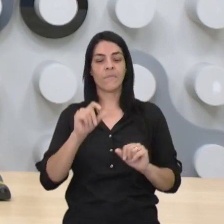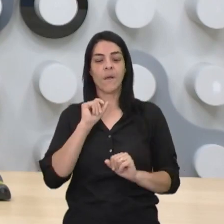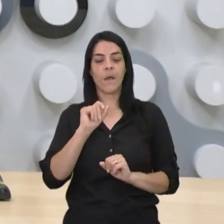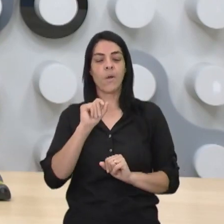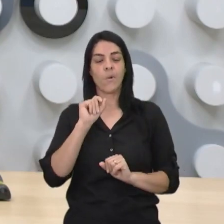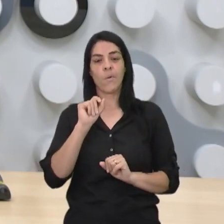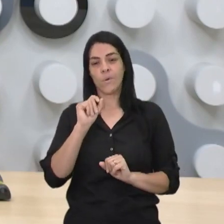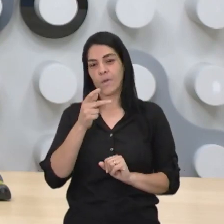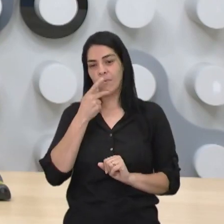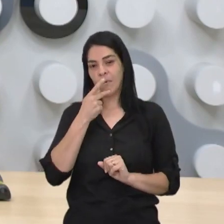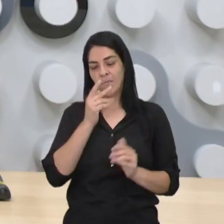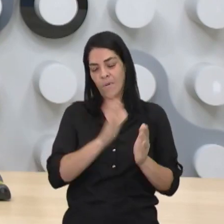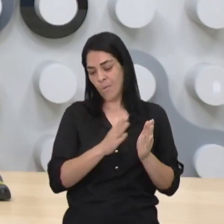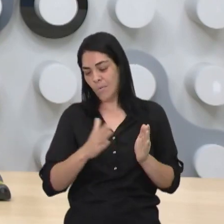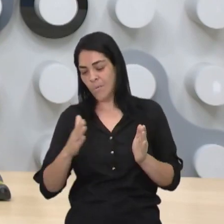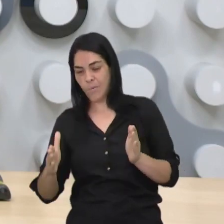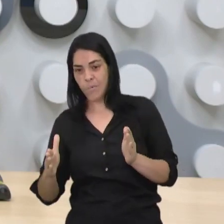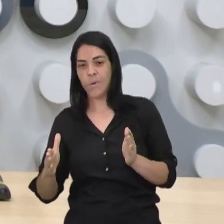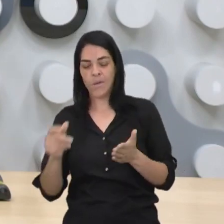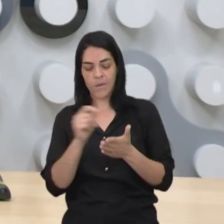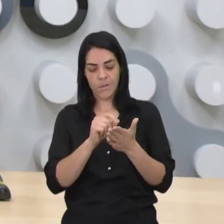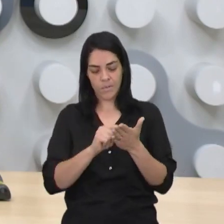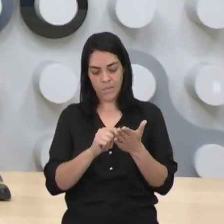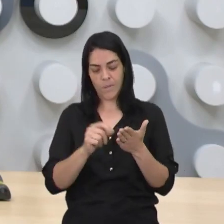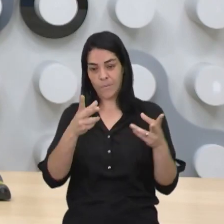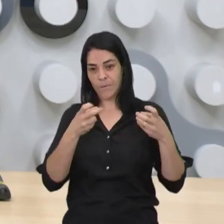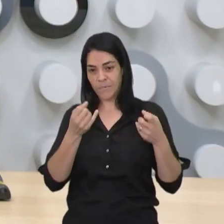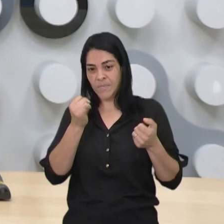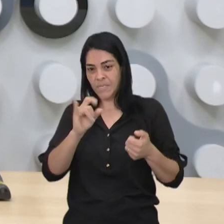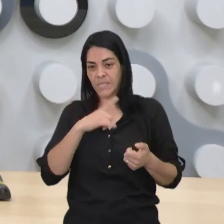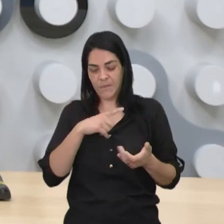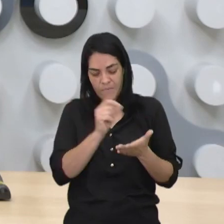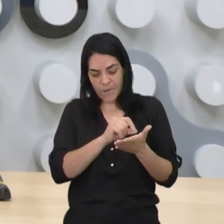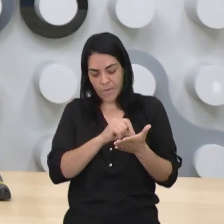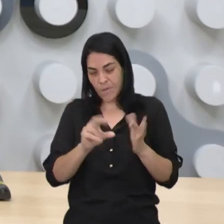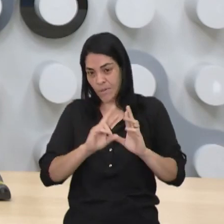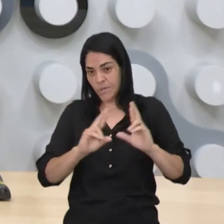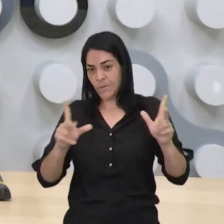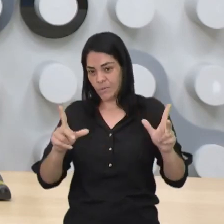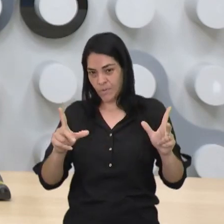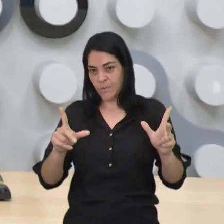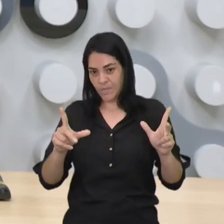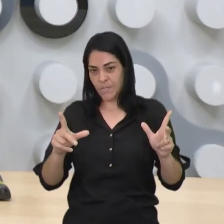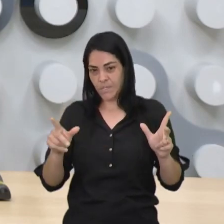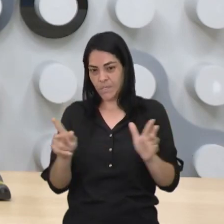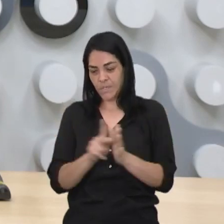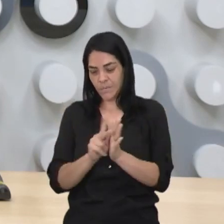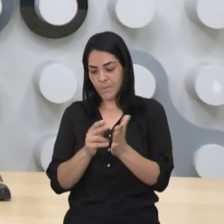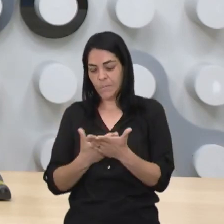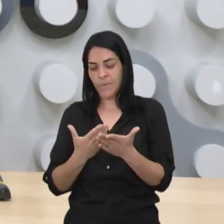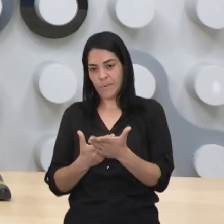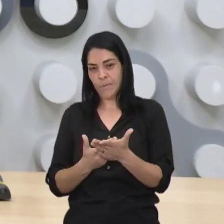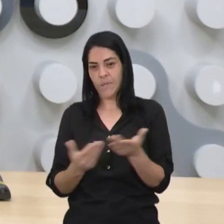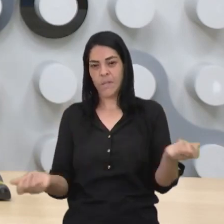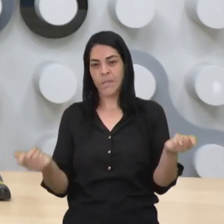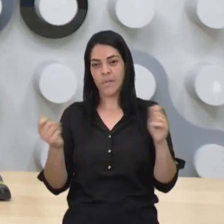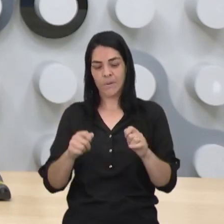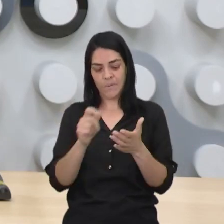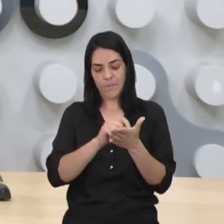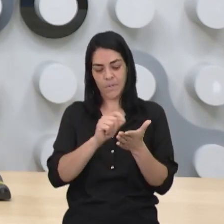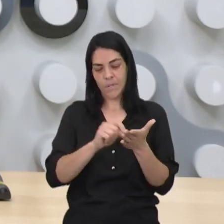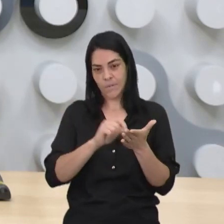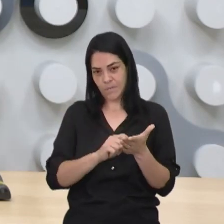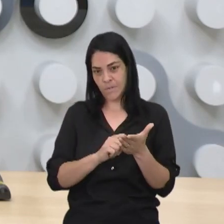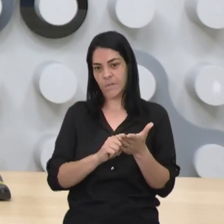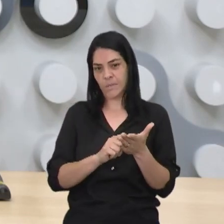suas anotações e ver também que se teve uma anotação diferenciada naquela aula, você também pode anotar com uma outra